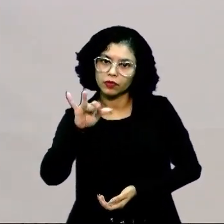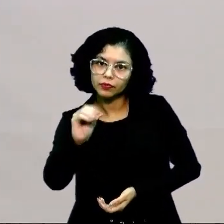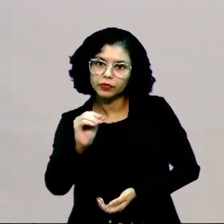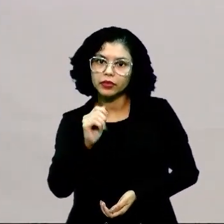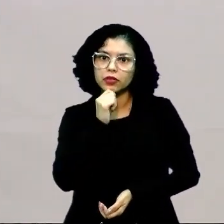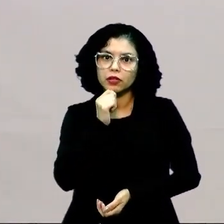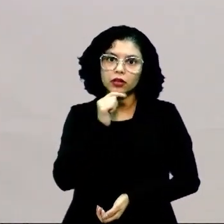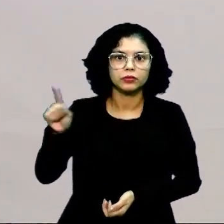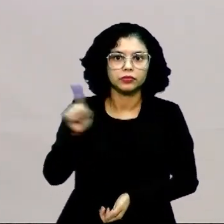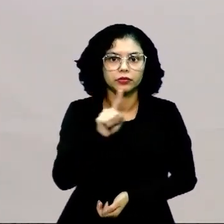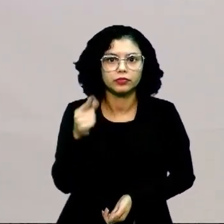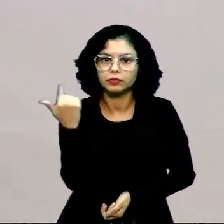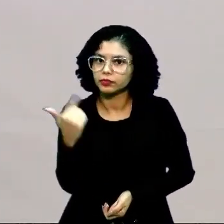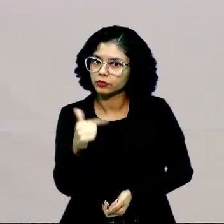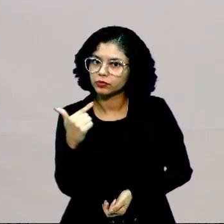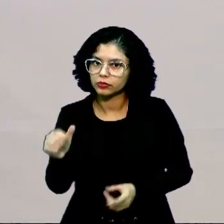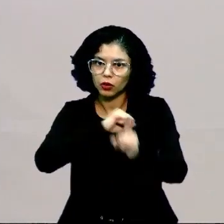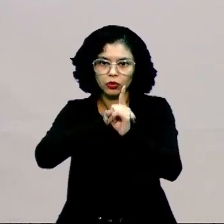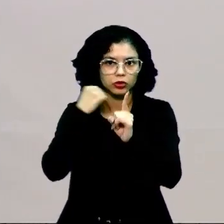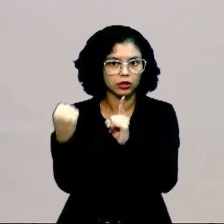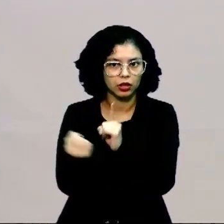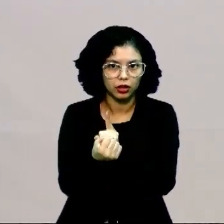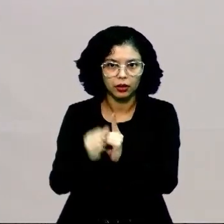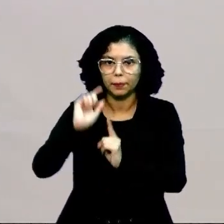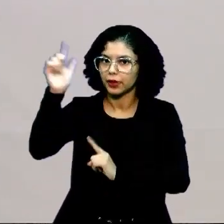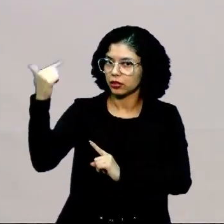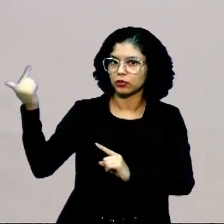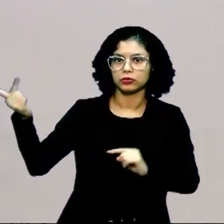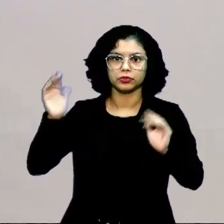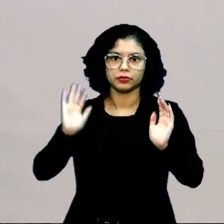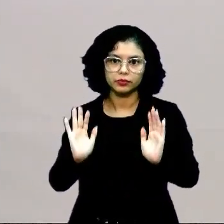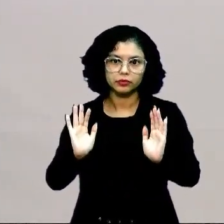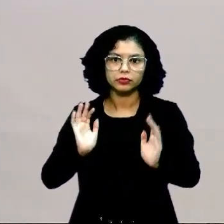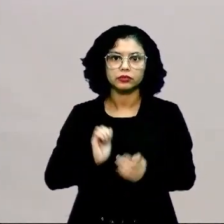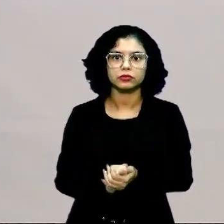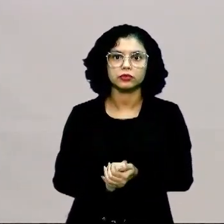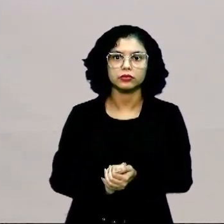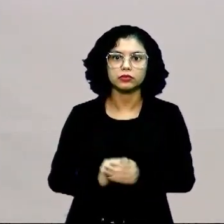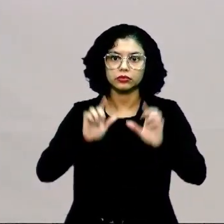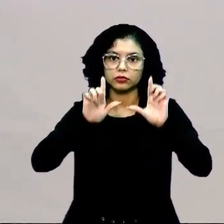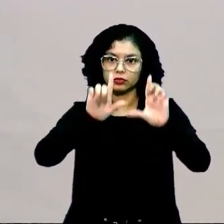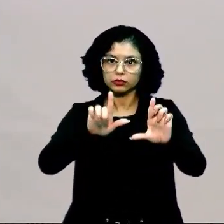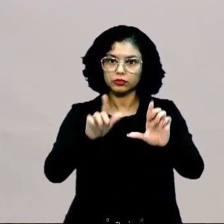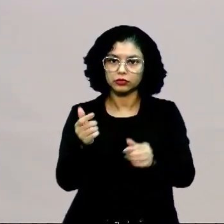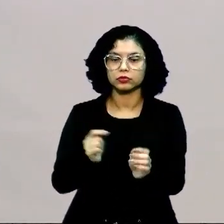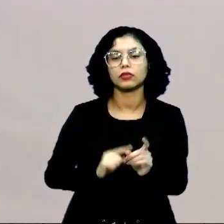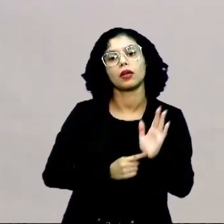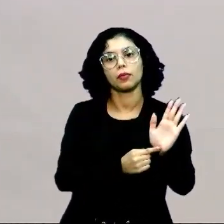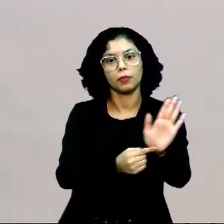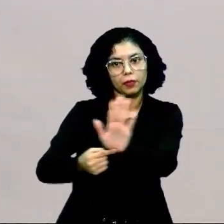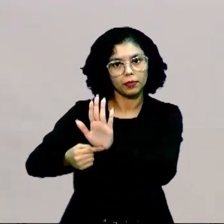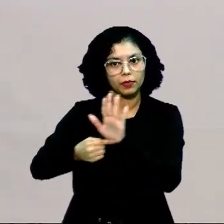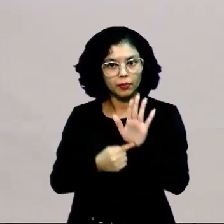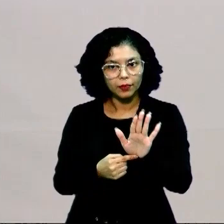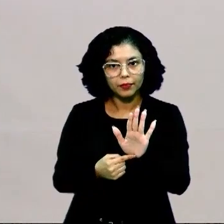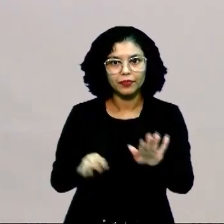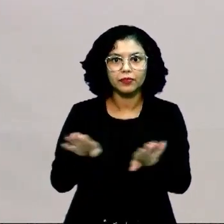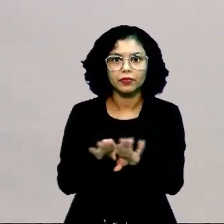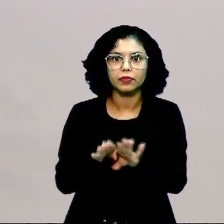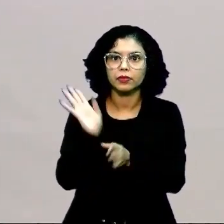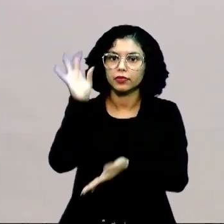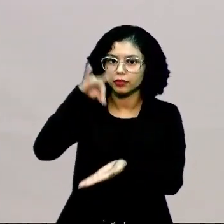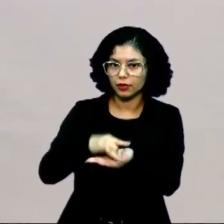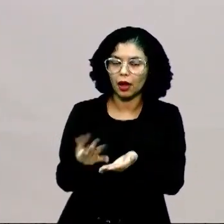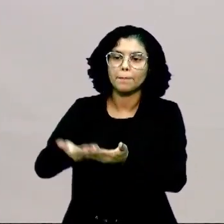relativismo. Não existe uma sociedade para outra sociedade. A charge, ela se reporta a um evento, a um